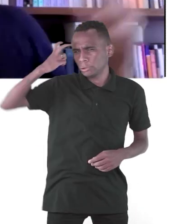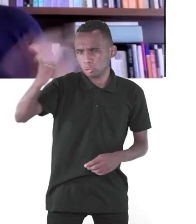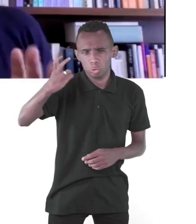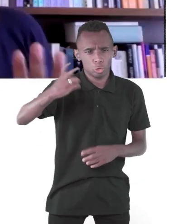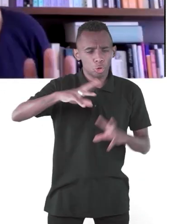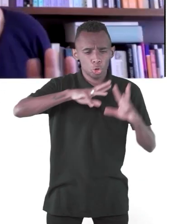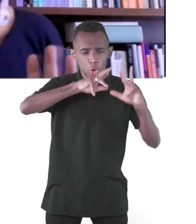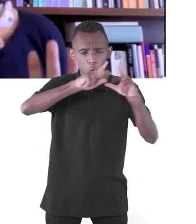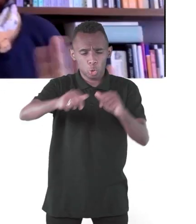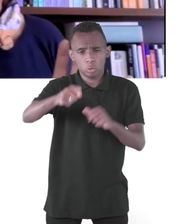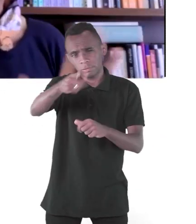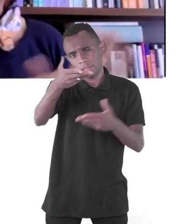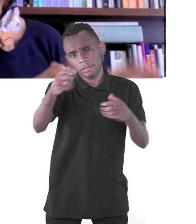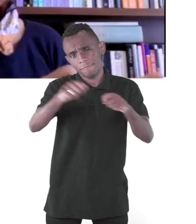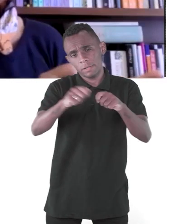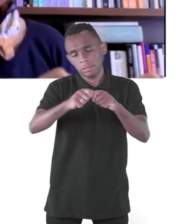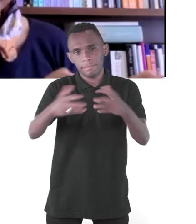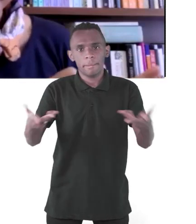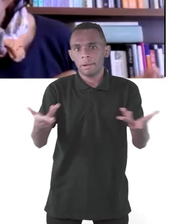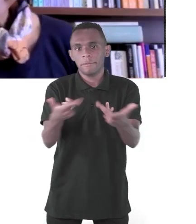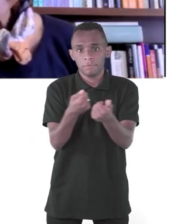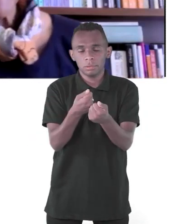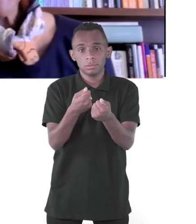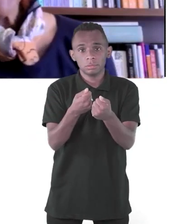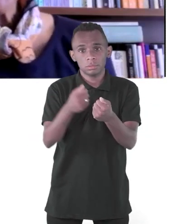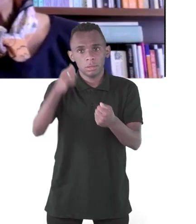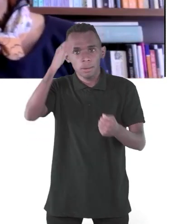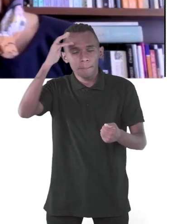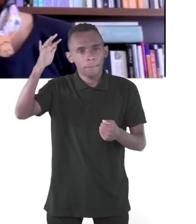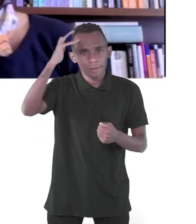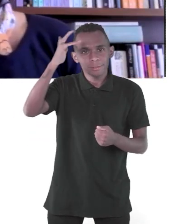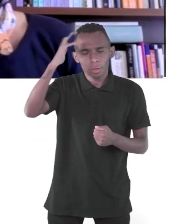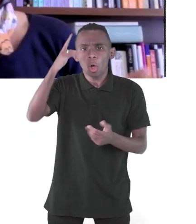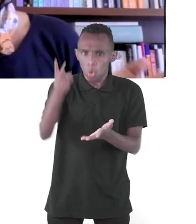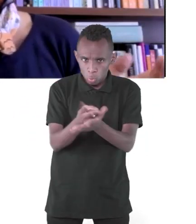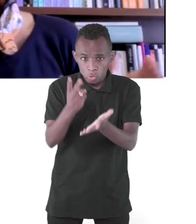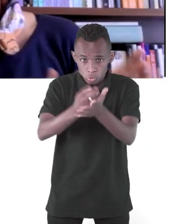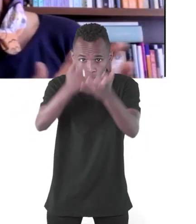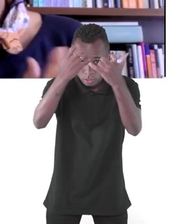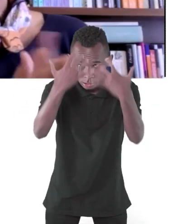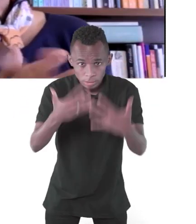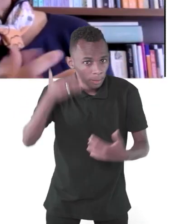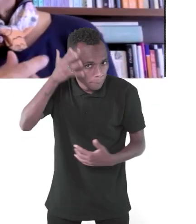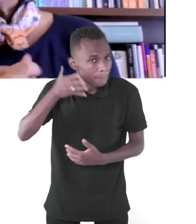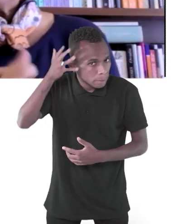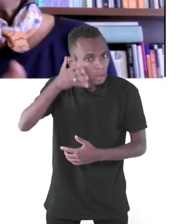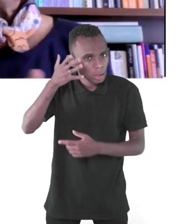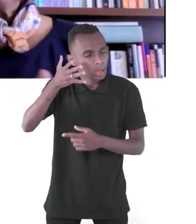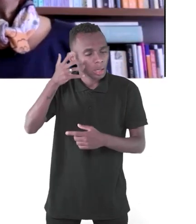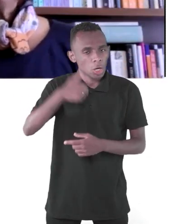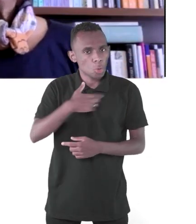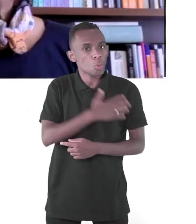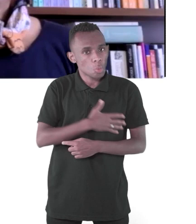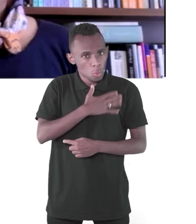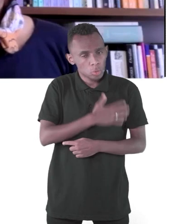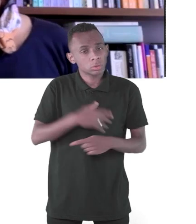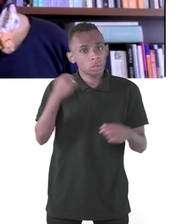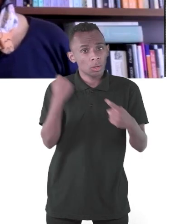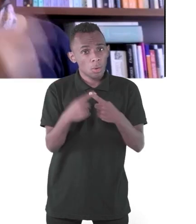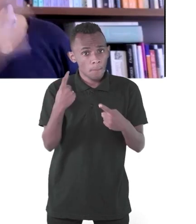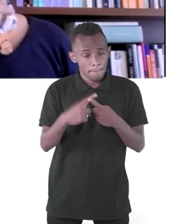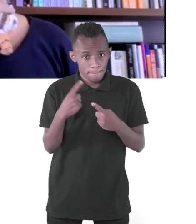é absolutamente maravilhoso. Olha, mas eu adorei essa sua teoria. Pode continuar, dar sequência nela, porque